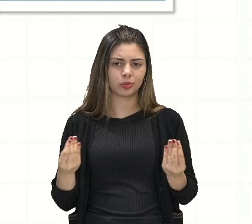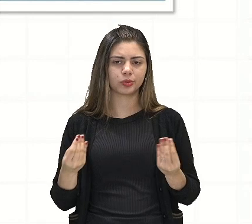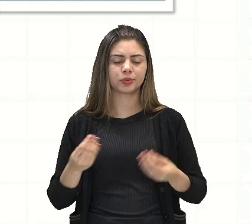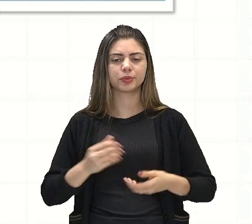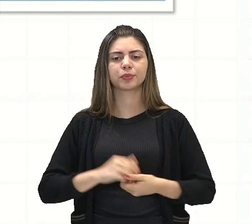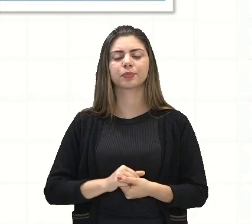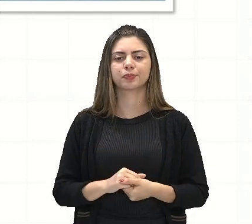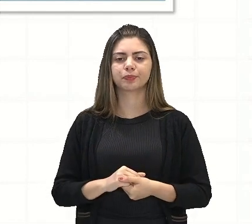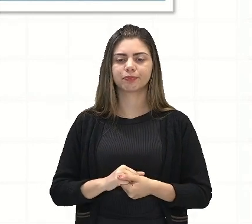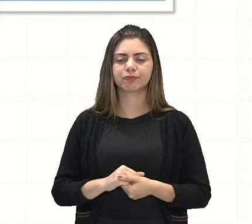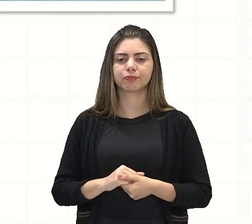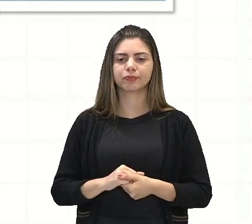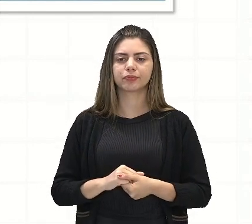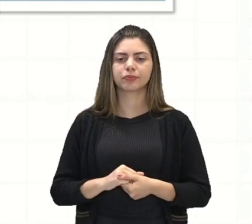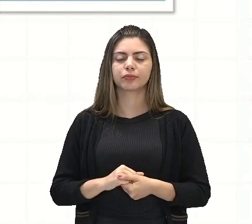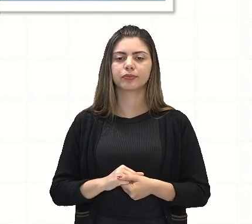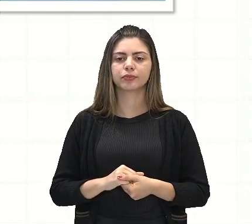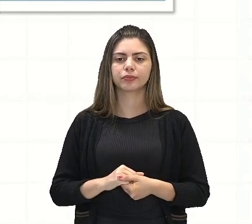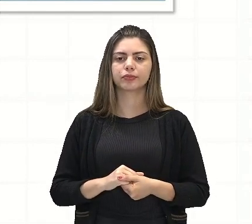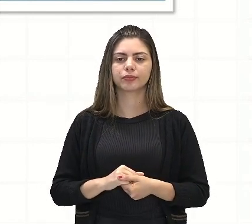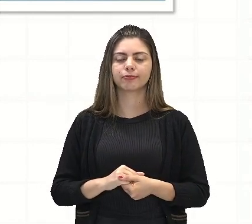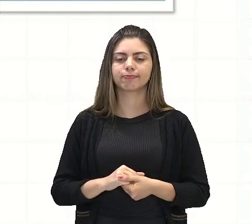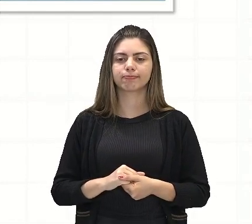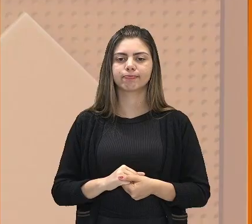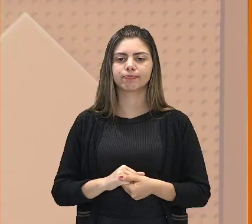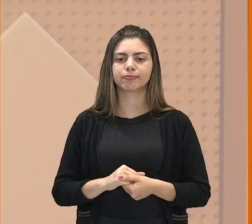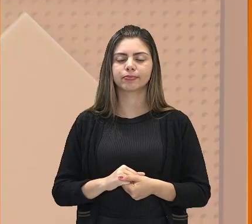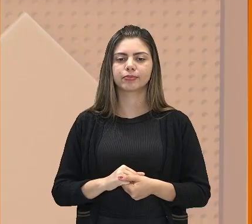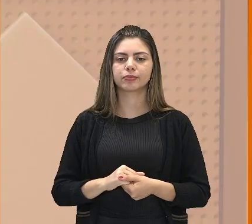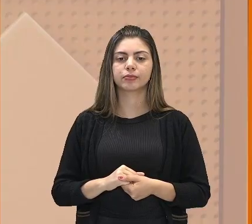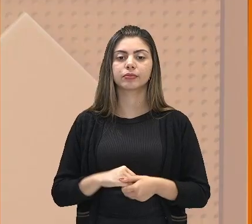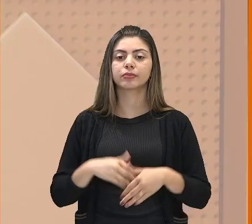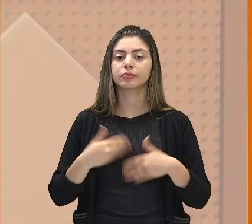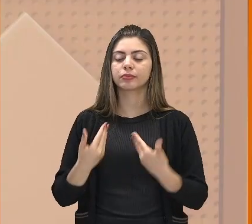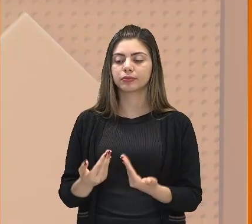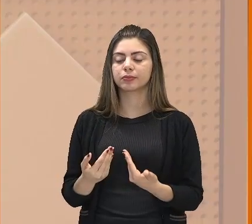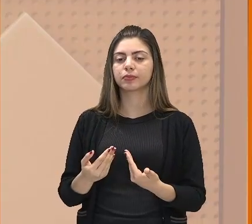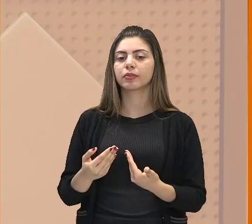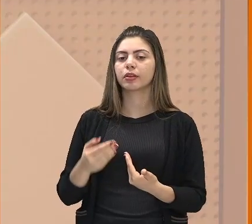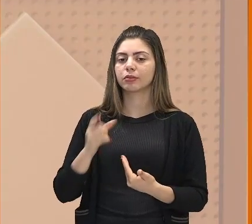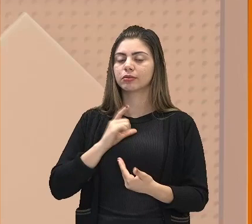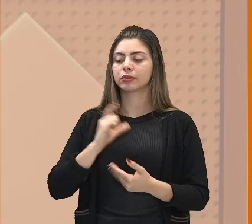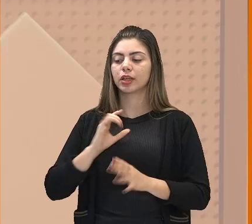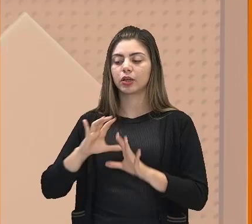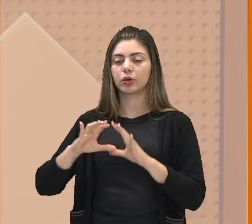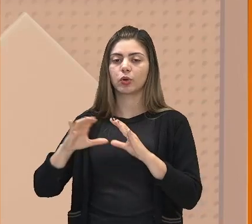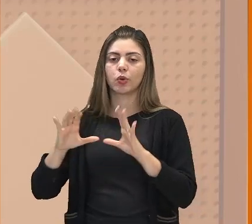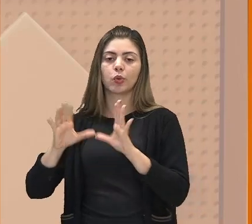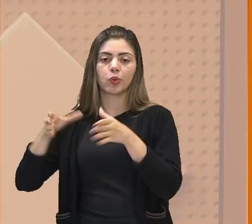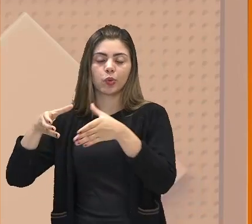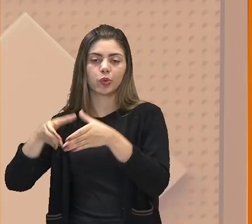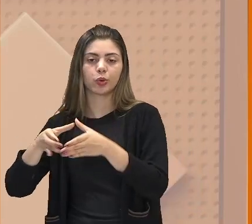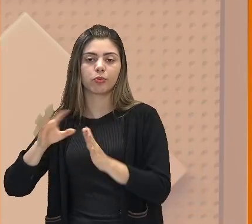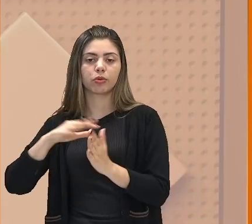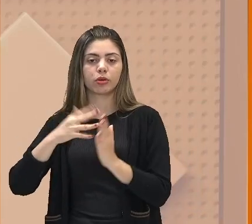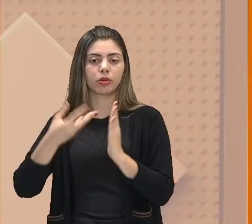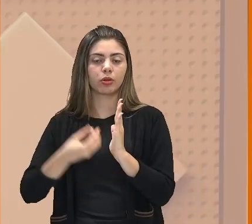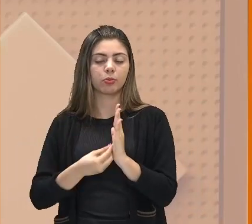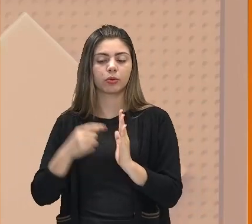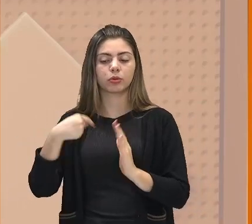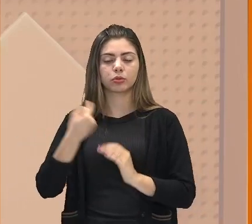equivocada, certo? Então, dentro desse contexto das comunidades quilombolas, é importante a gente